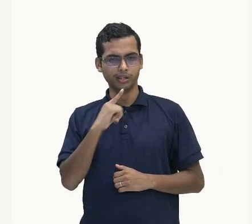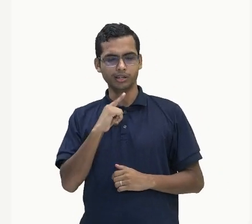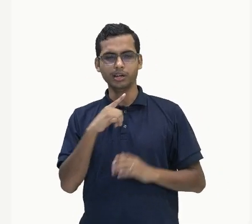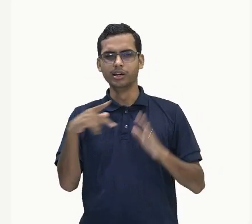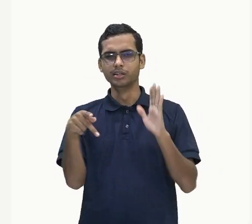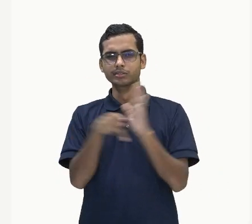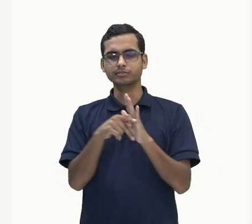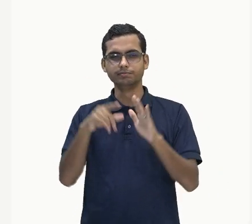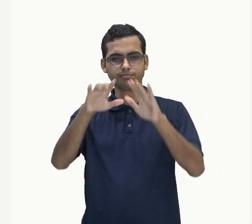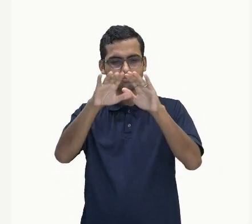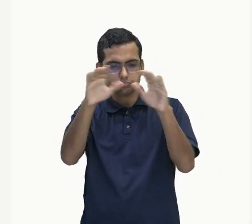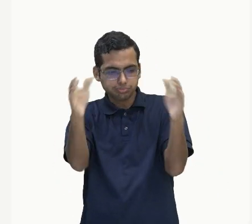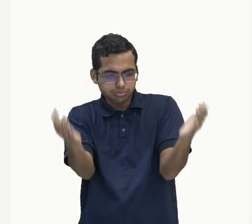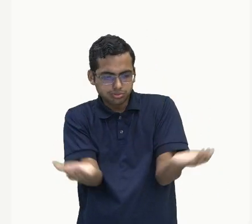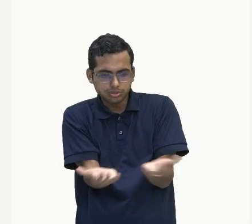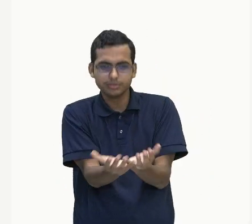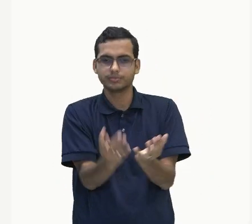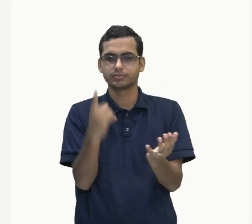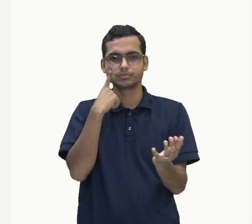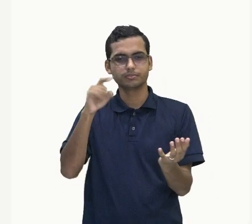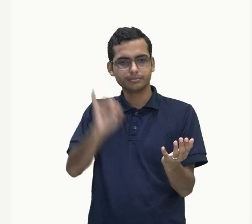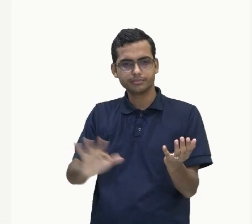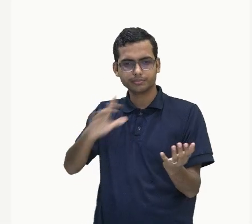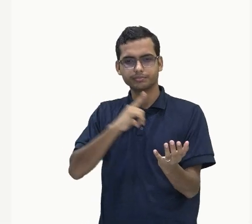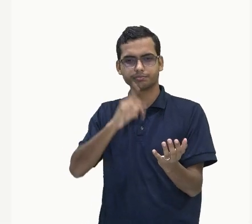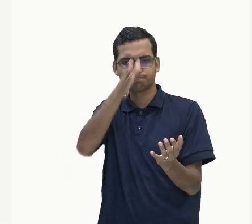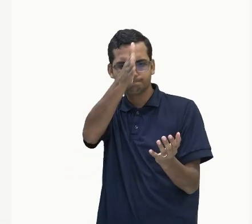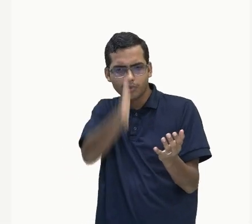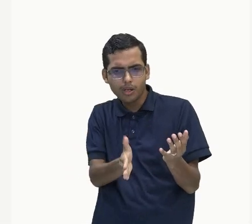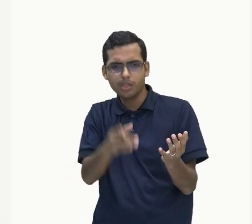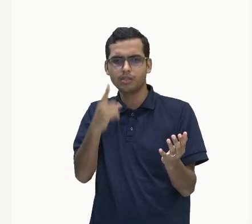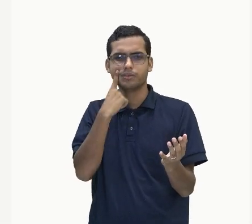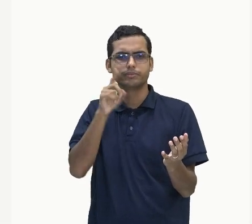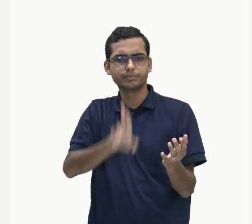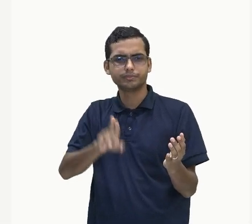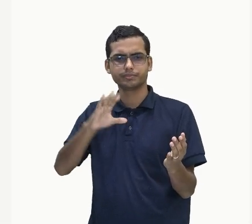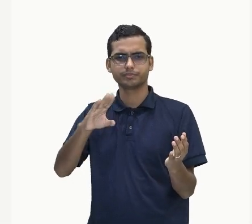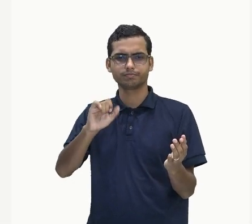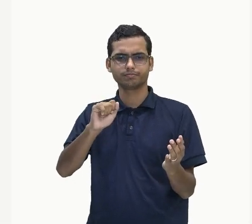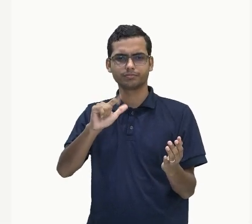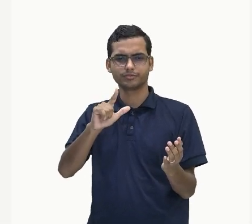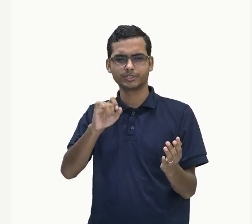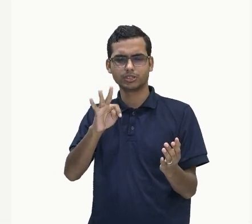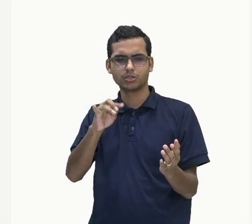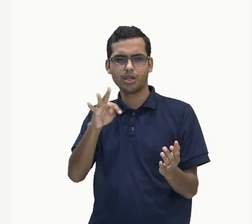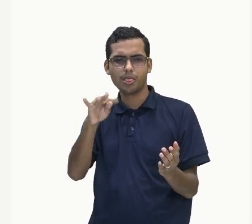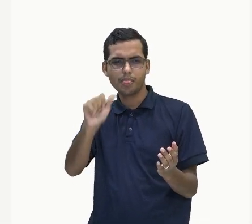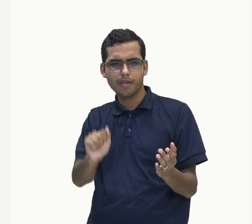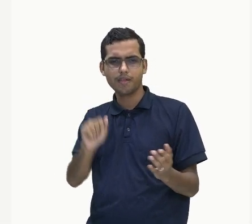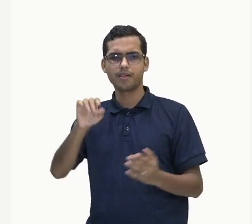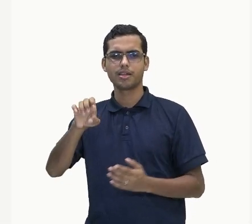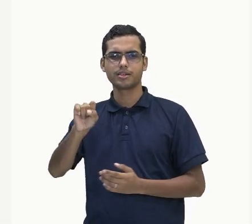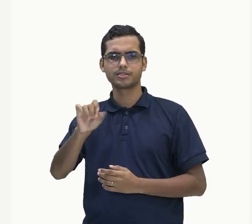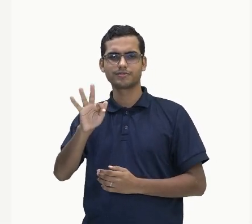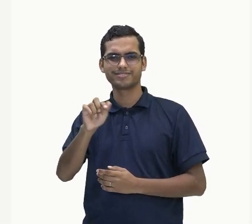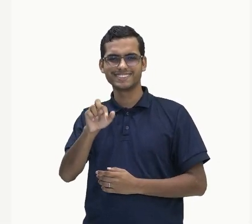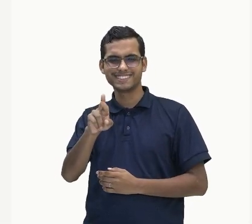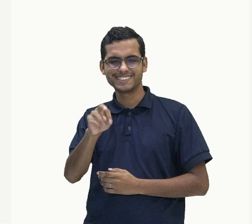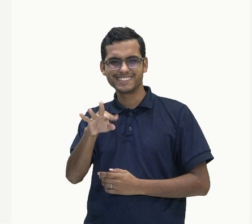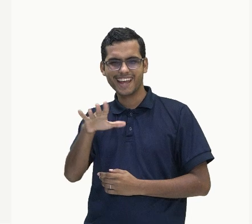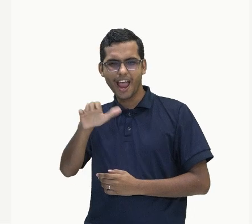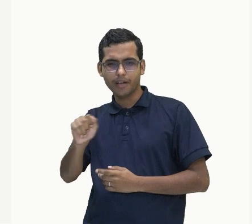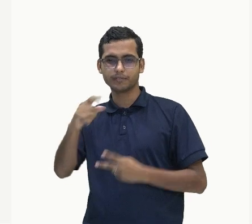uma parte da circunferência, como está na imagem, a gente chama de calota esférica, certo? E aí a gente vai ter duas